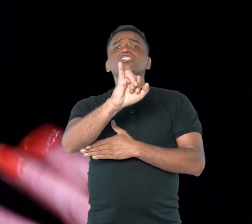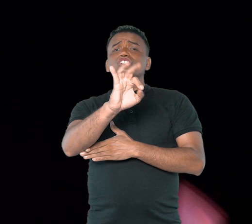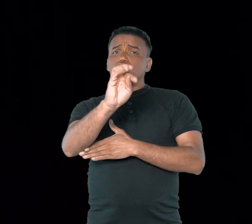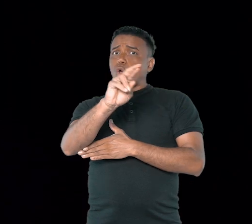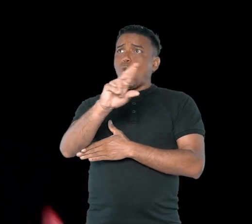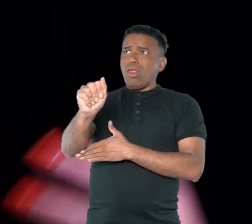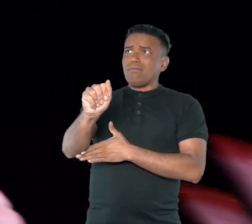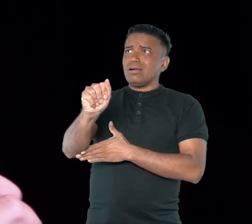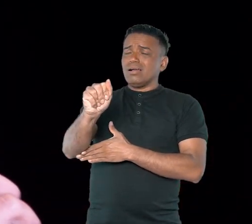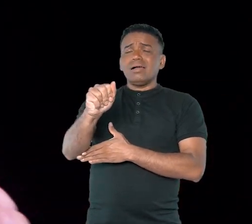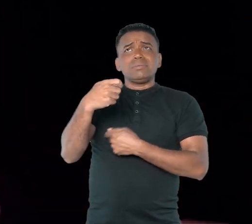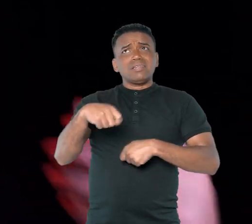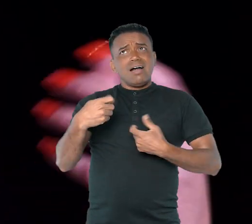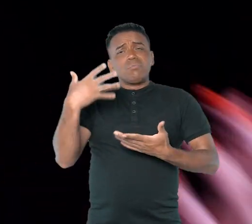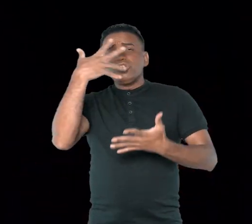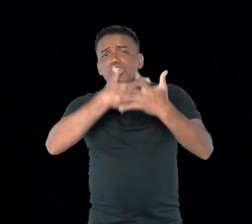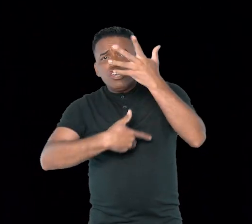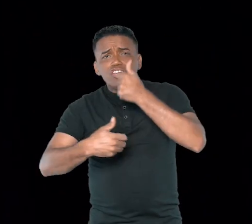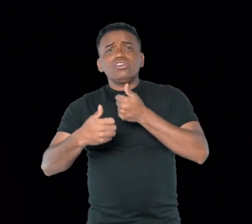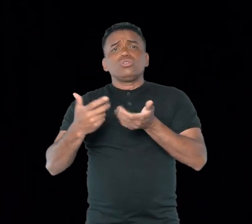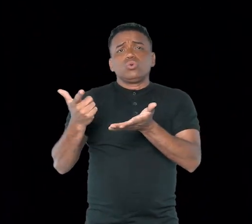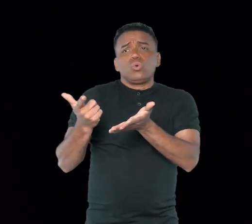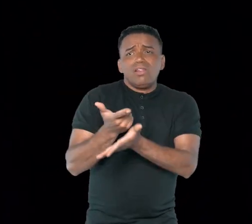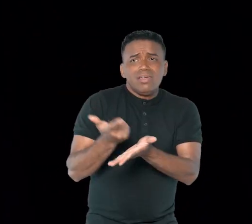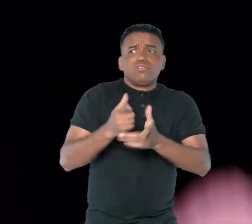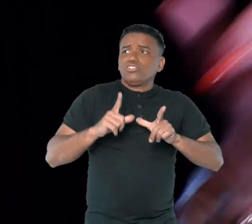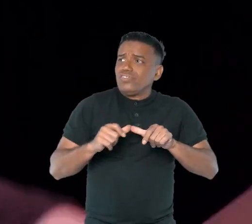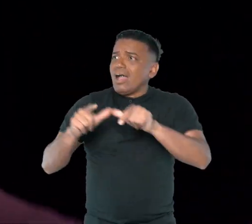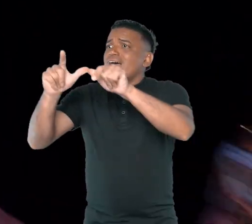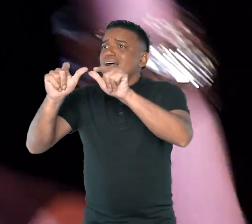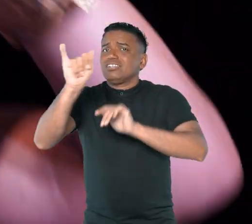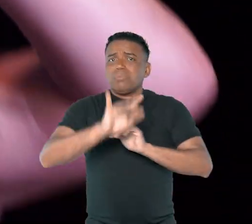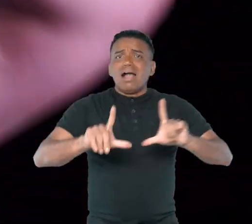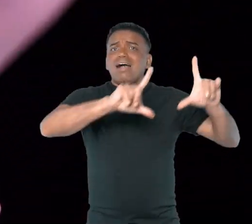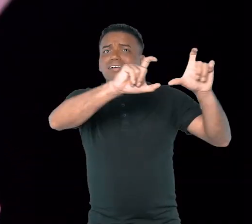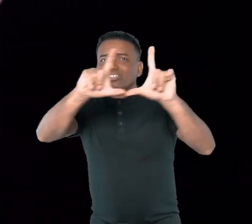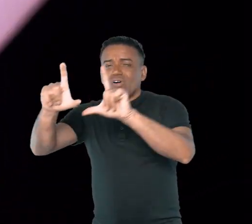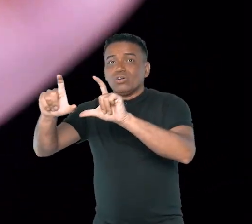livro bonito, um livro de viagens, um livro com imagens. Então,